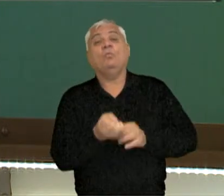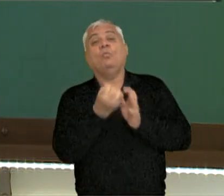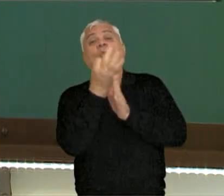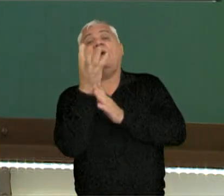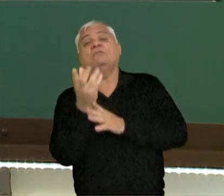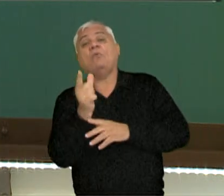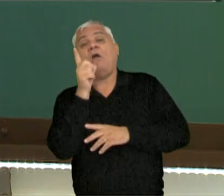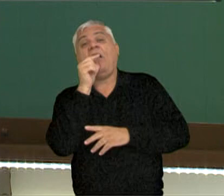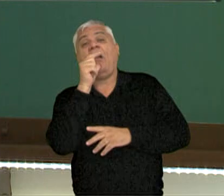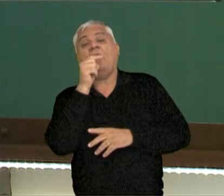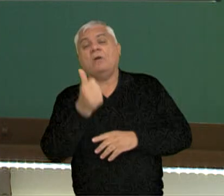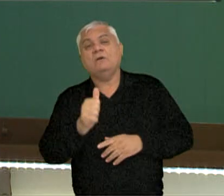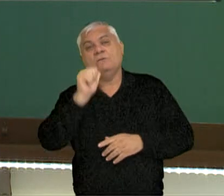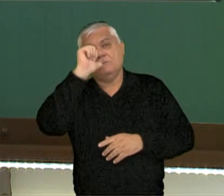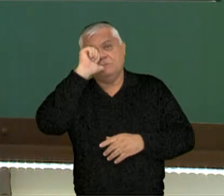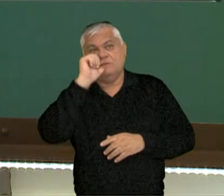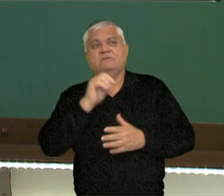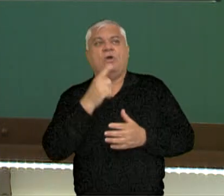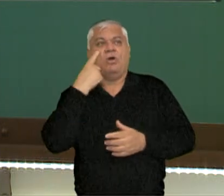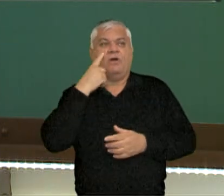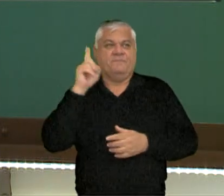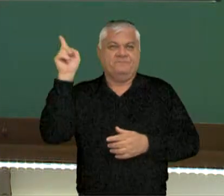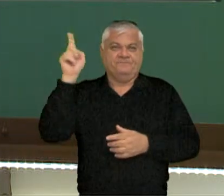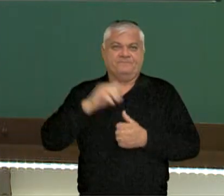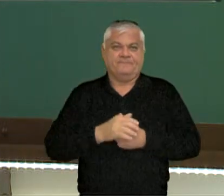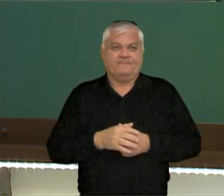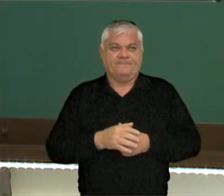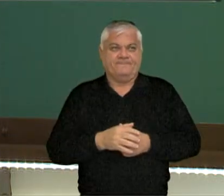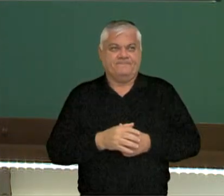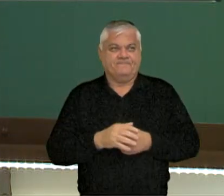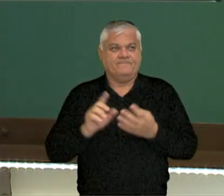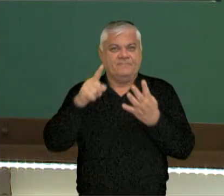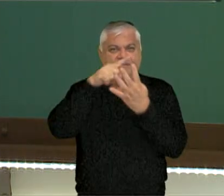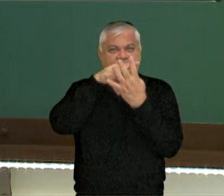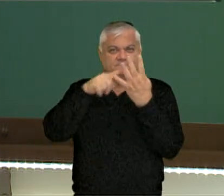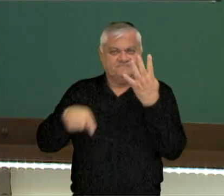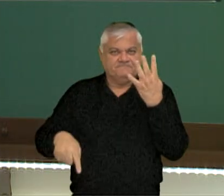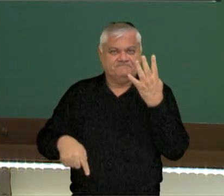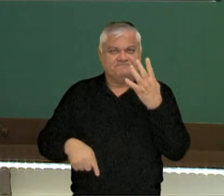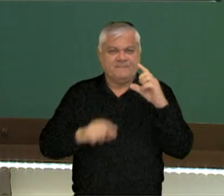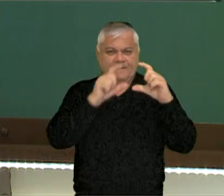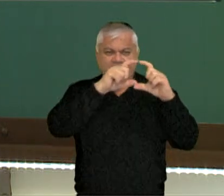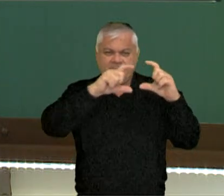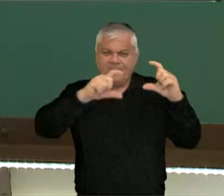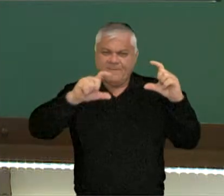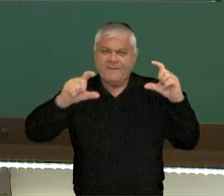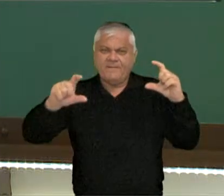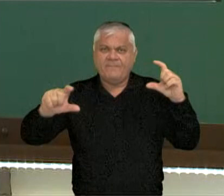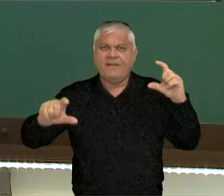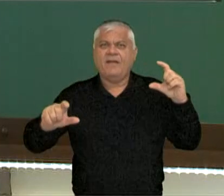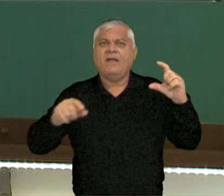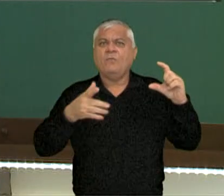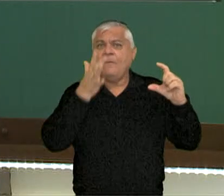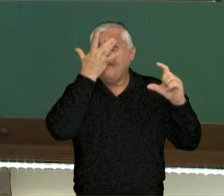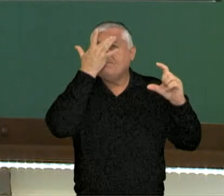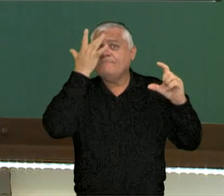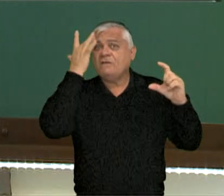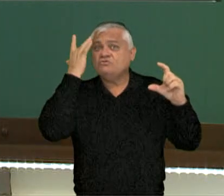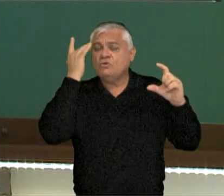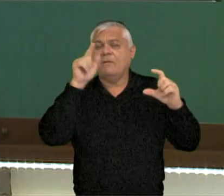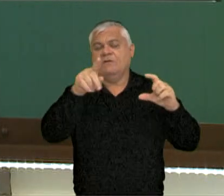está ingerindo. Então, olha só essa imagem aqui. Ela representa os níveis de hidratação de uma pessoa. Quando